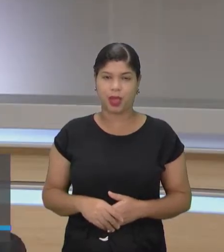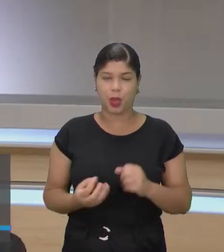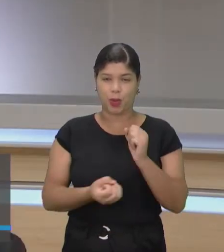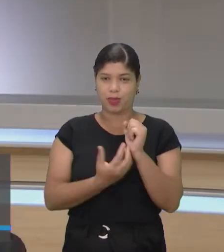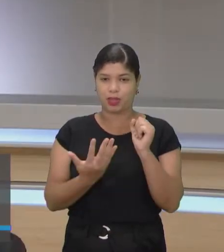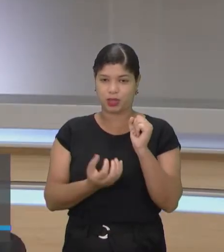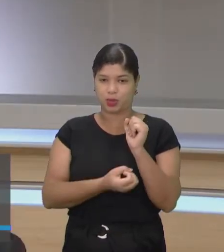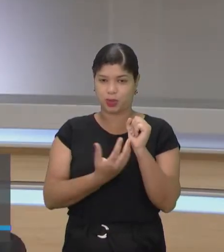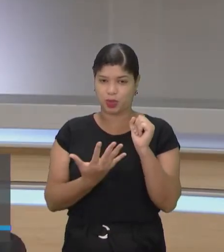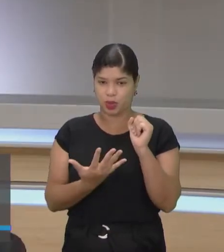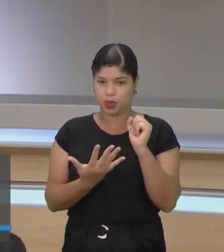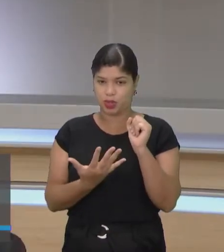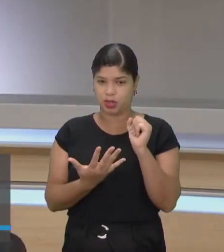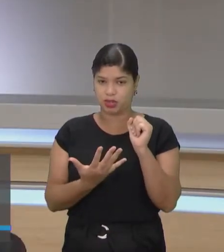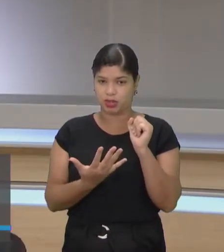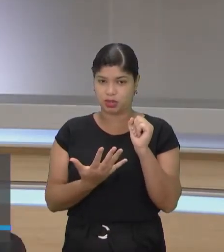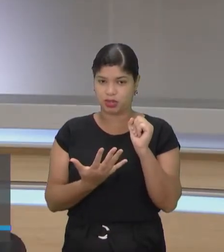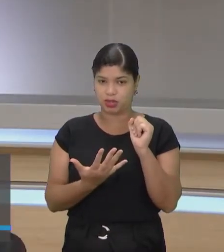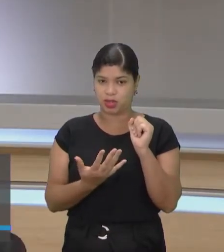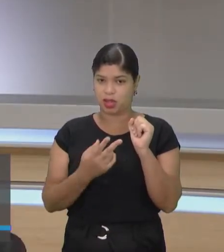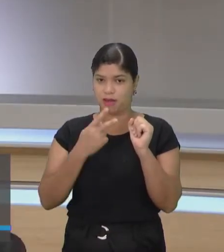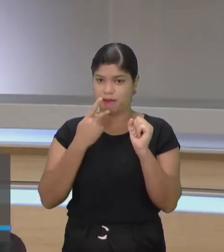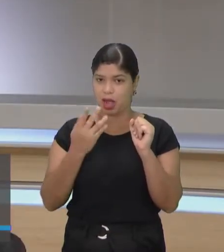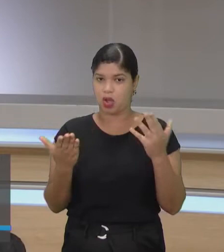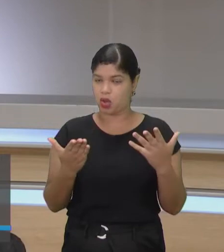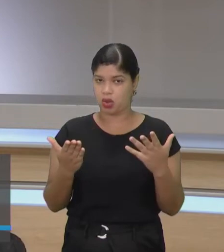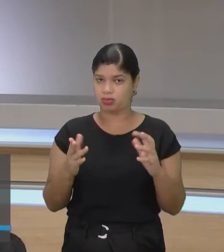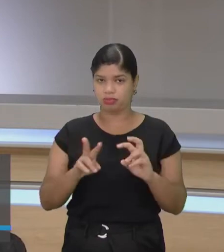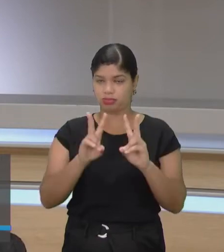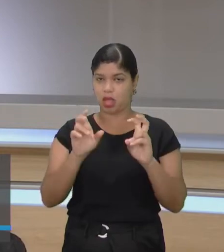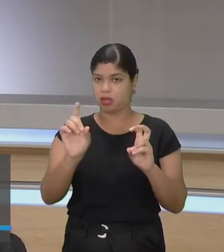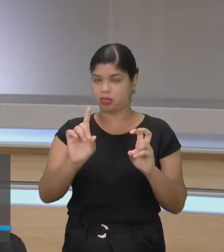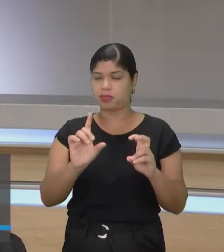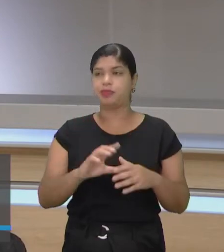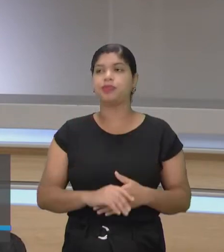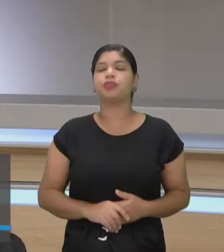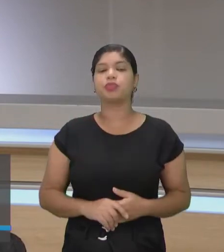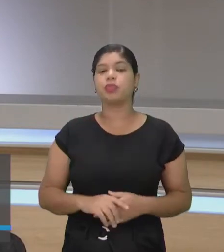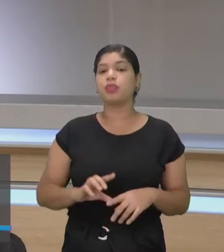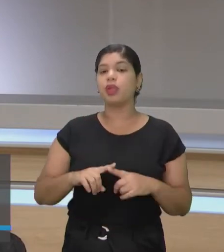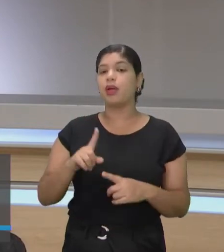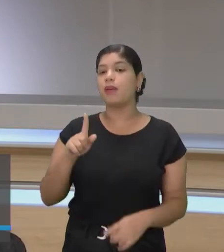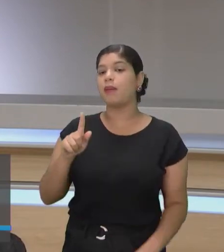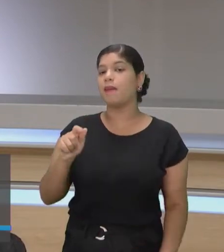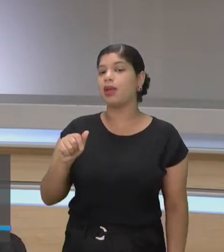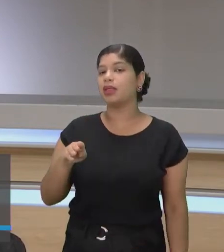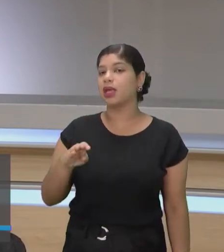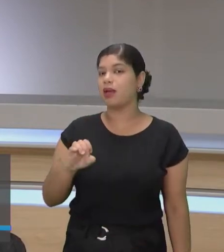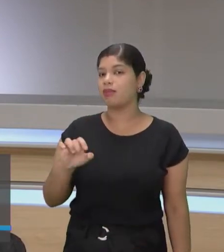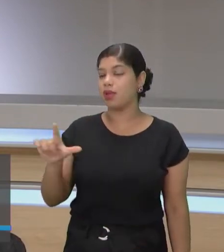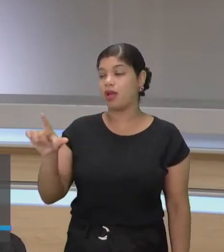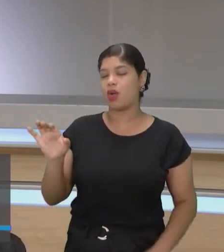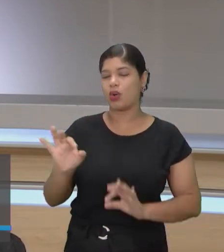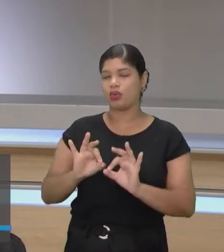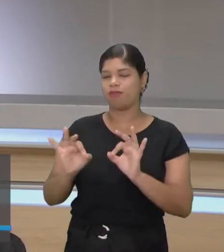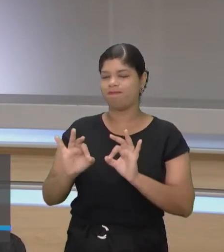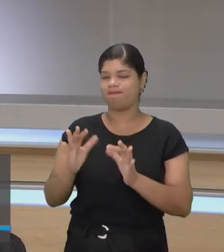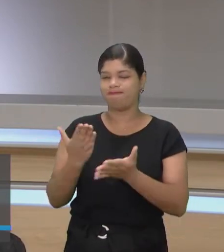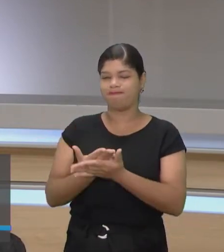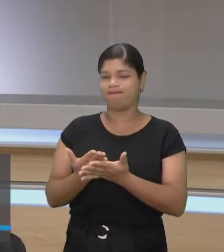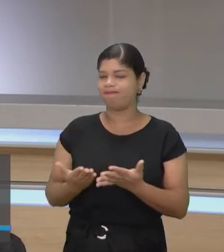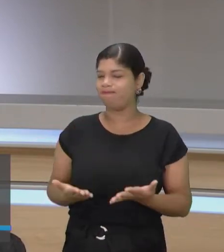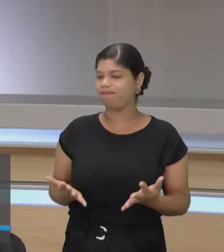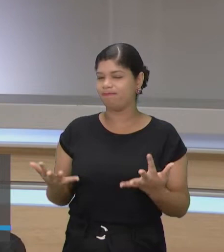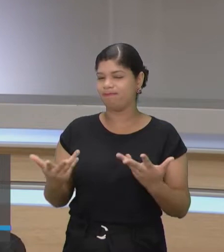spoiler, mas é um spoiler, não vou falar sobre isso agora, né? Mas que o Gabriel montou uma aula TOPS, que é o fato de que